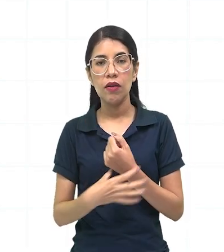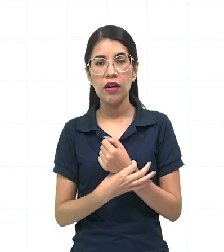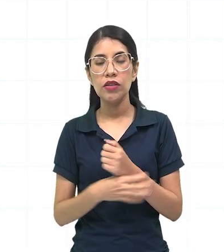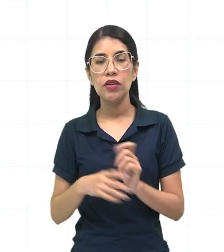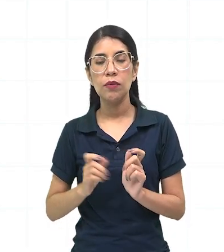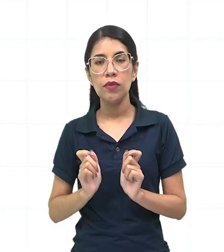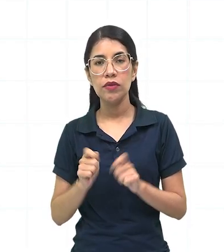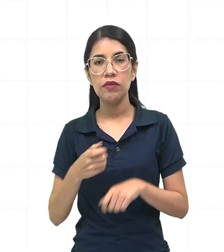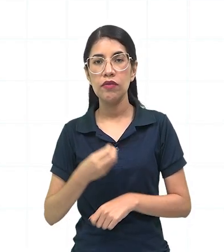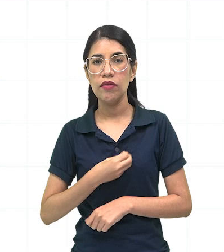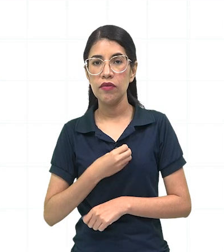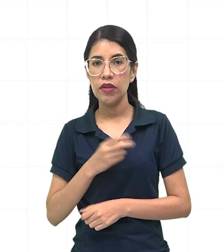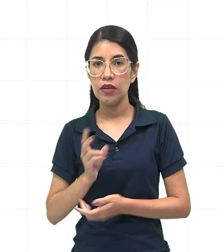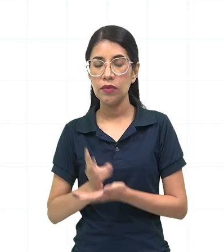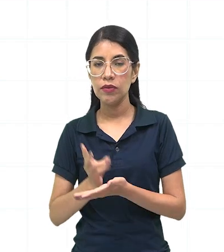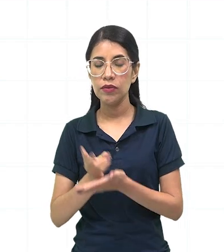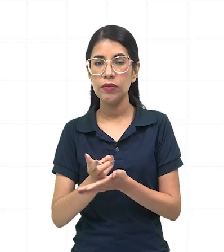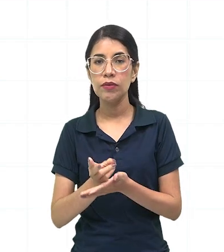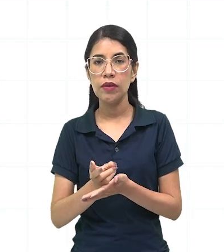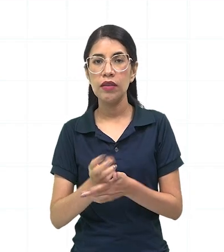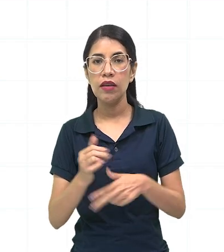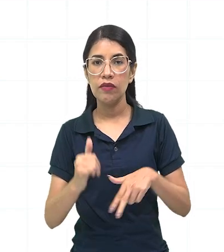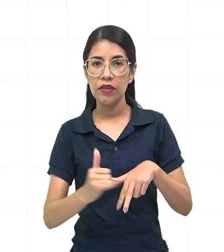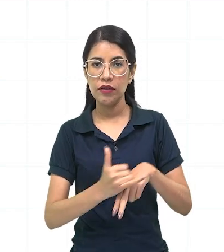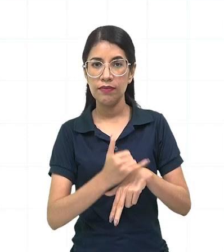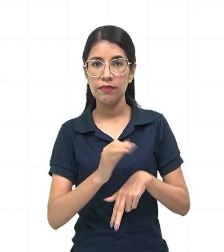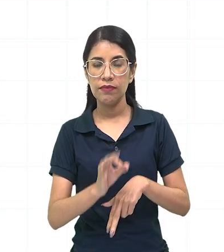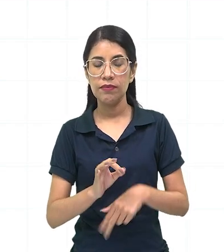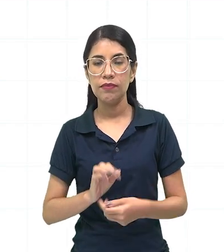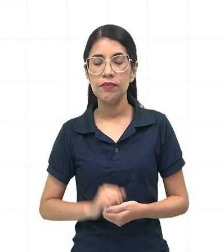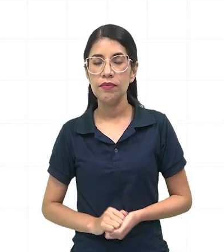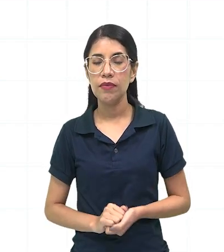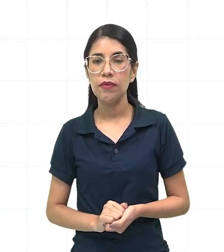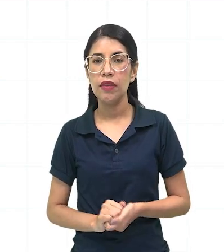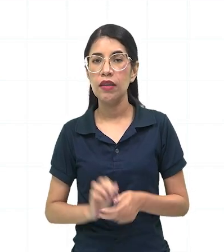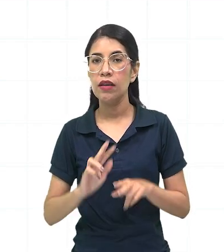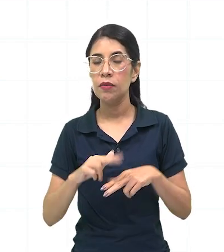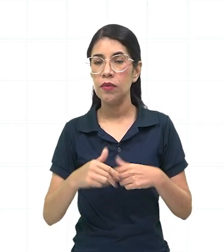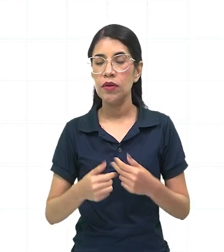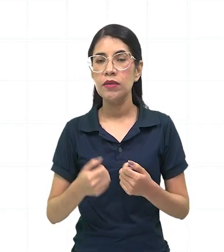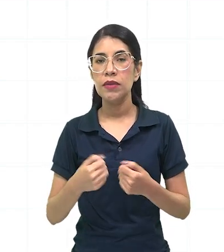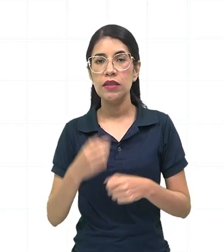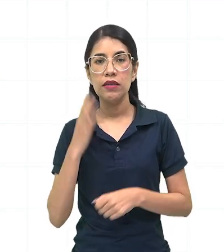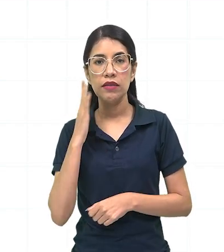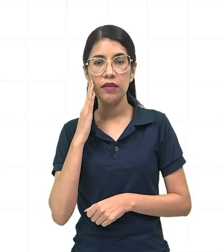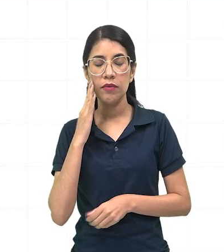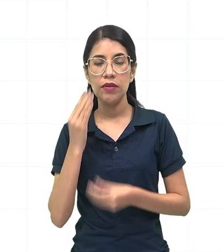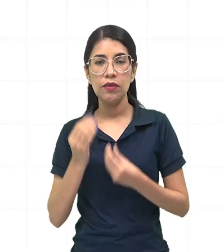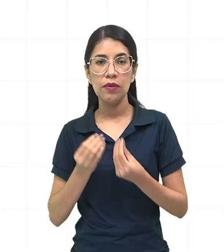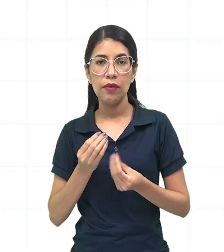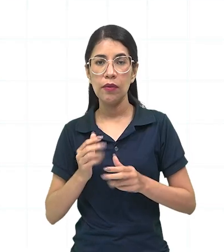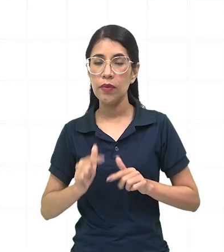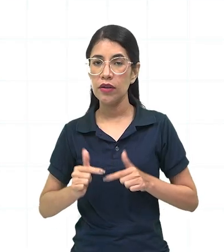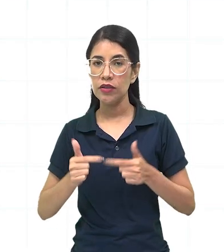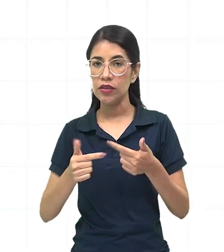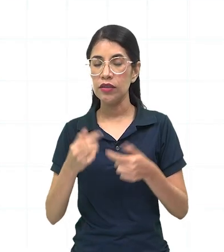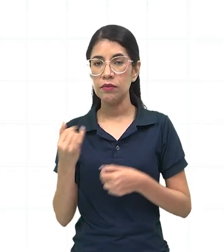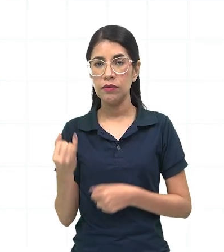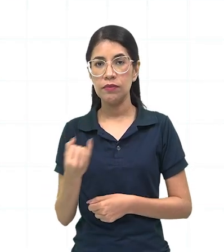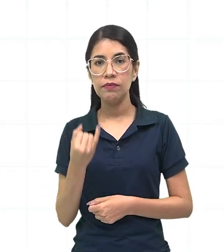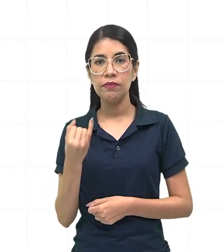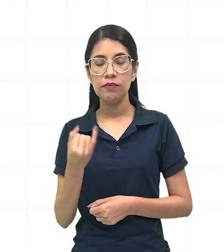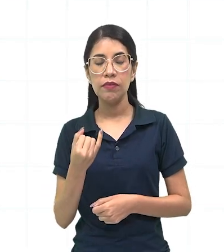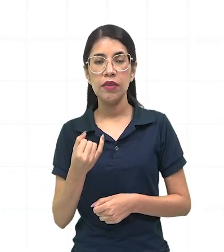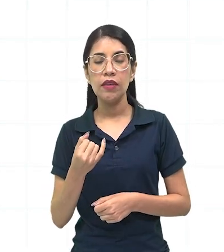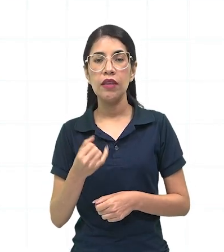vida da pessoa que sofreu o acidente, né, da vítima. Então, por isso, saber quais são esses procedimentos é muito importante.